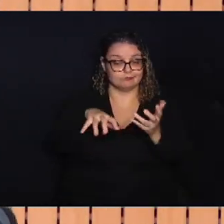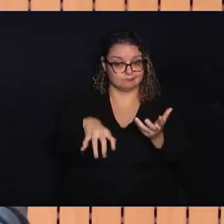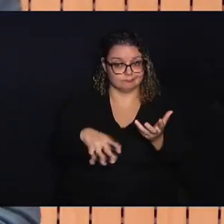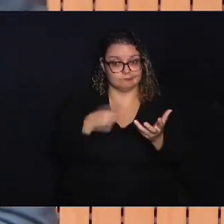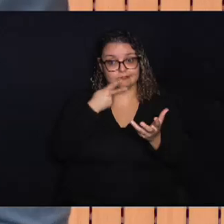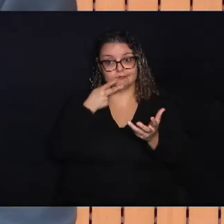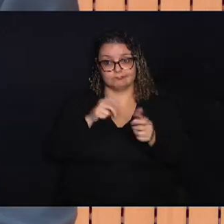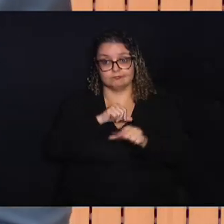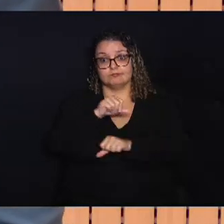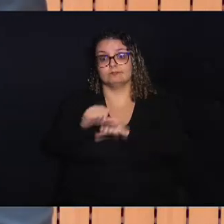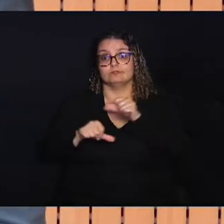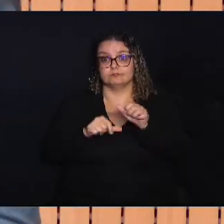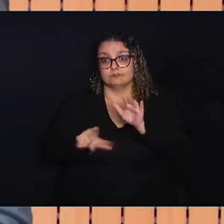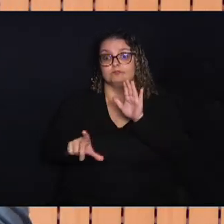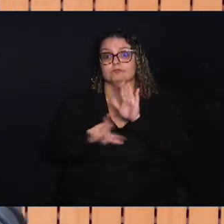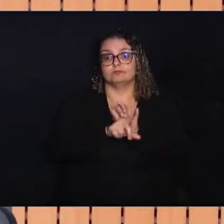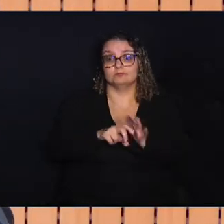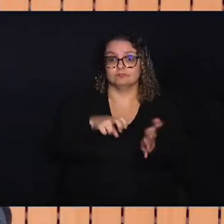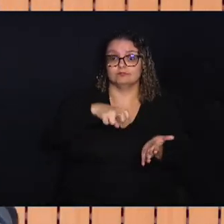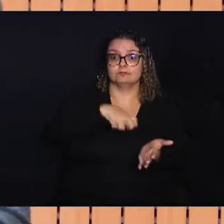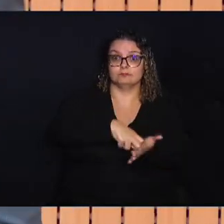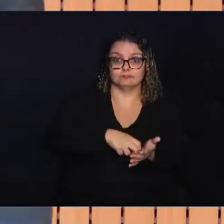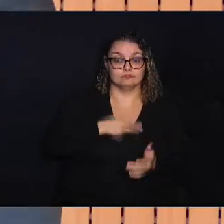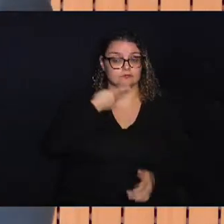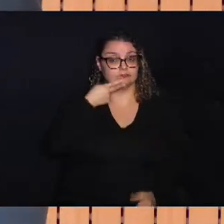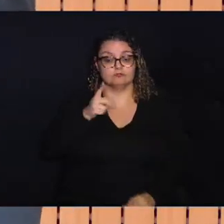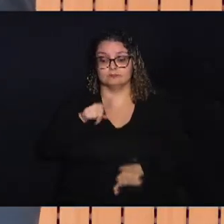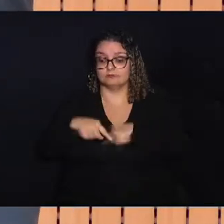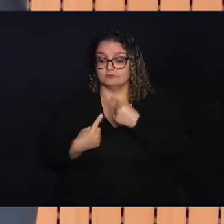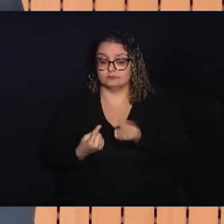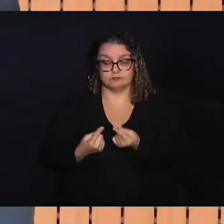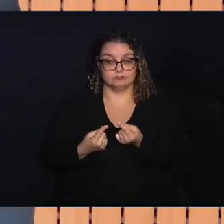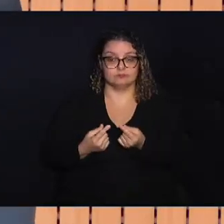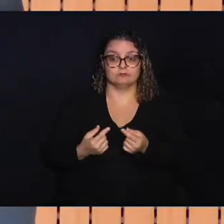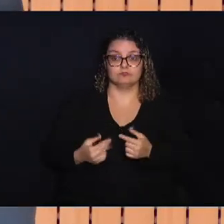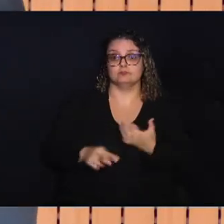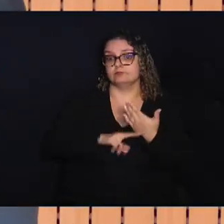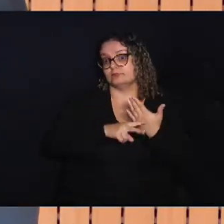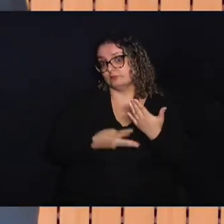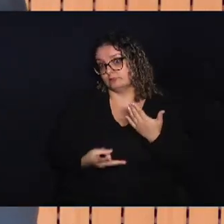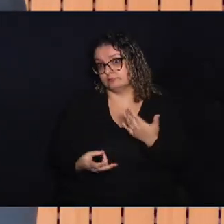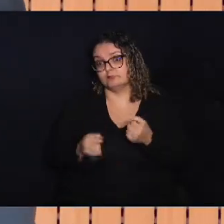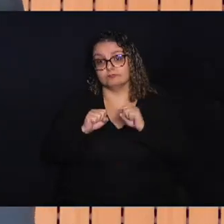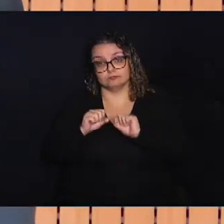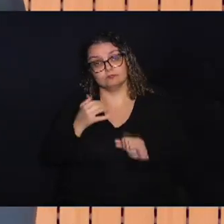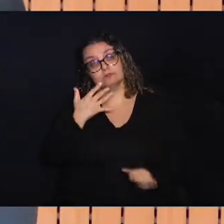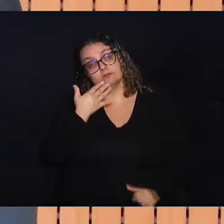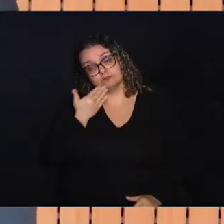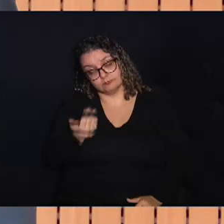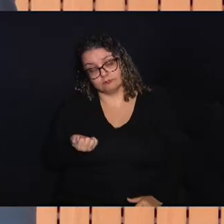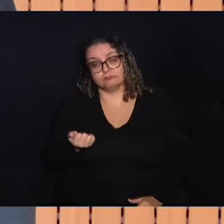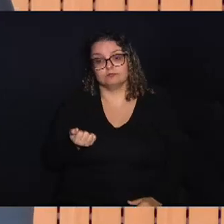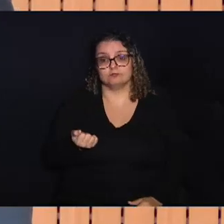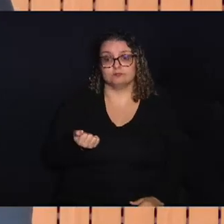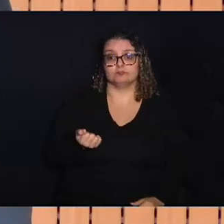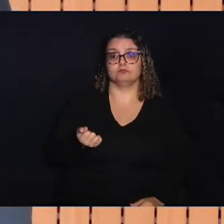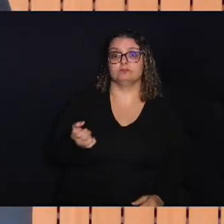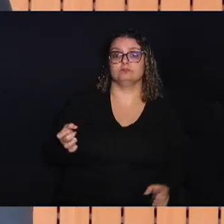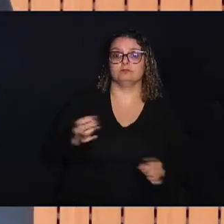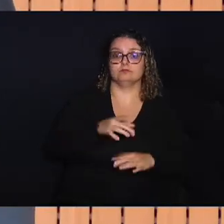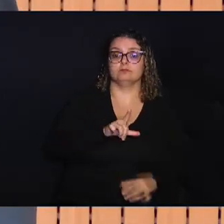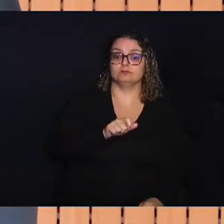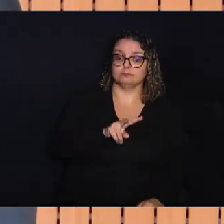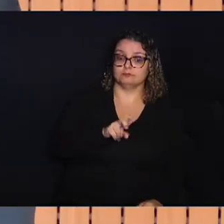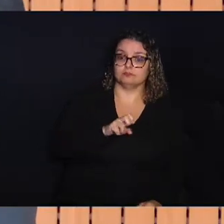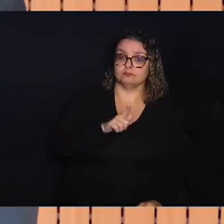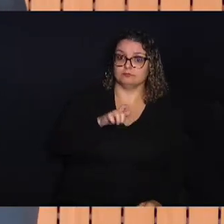sobre a mudança da legislação penal, falam sobre outras circunstâncias que podem melhorar, que podem atuar na lavagem de